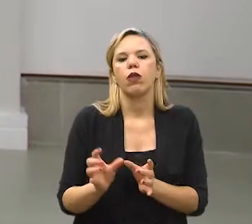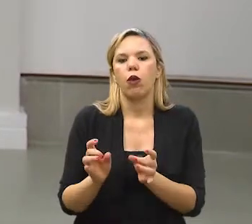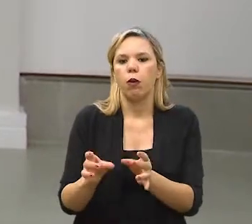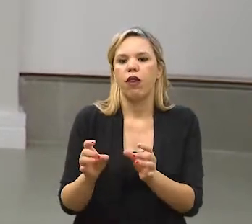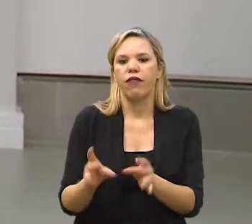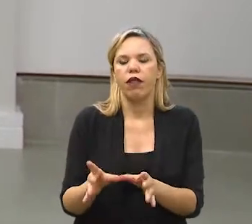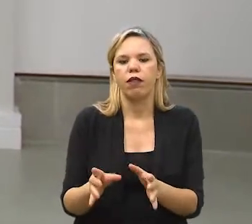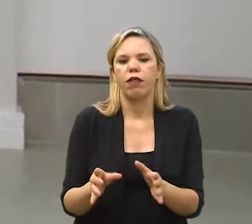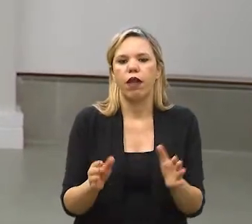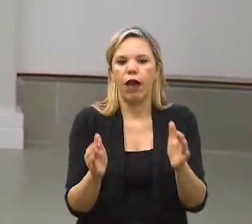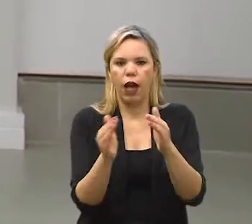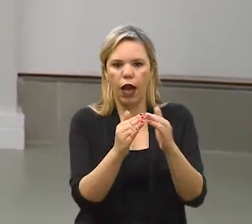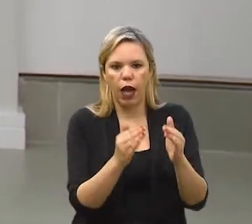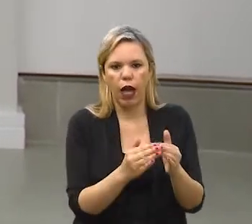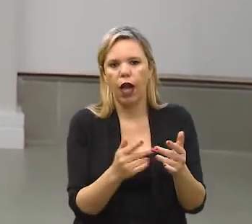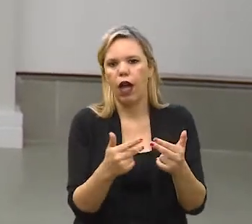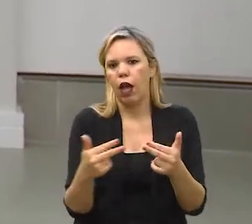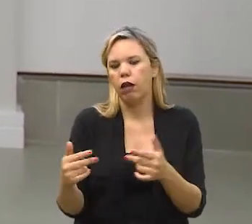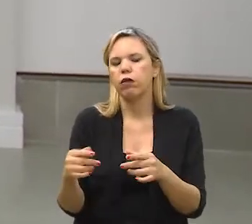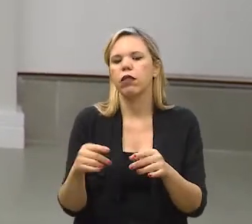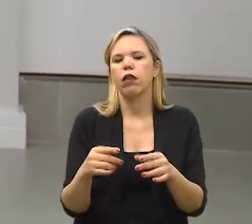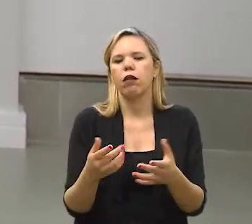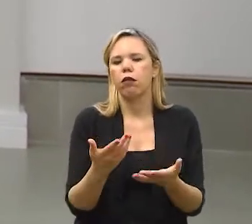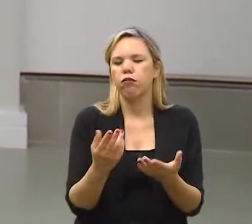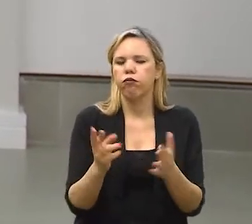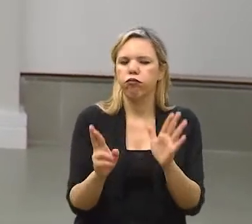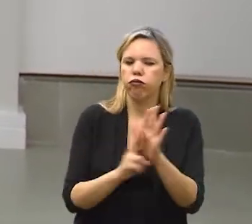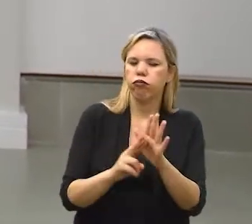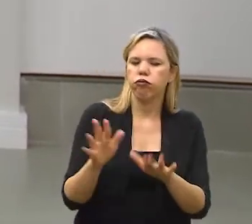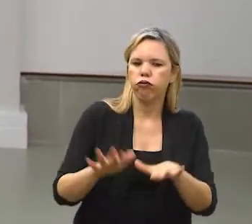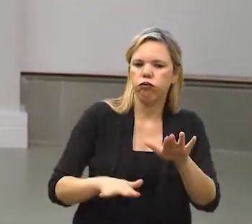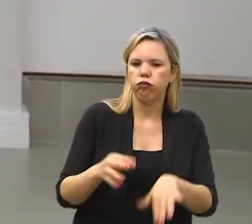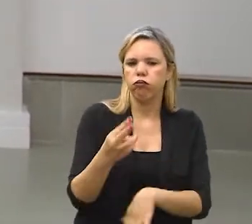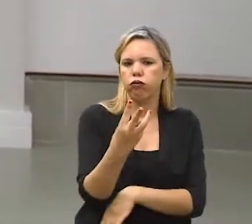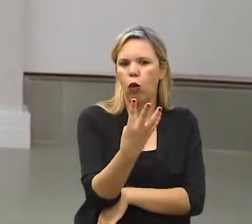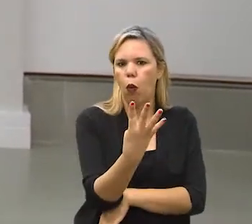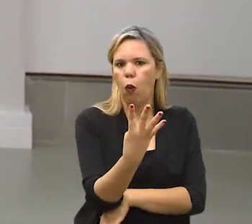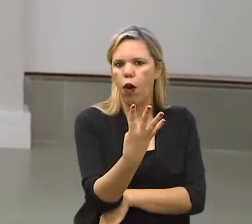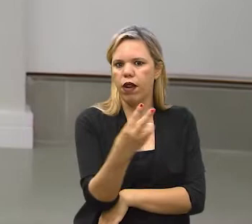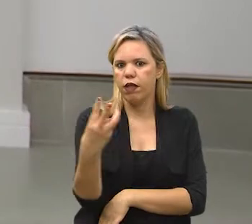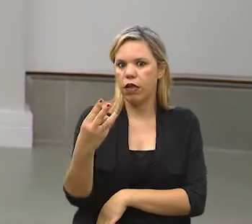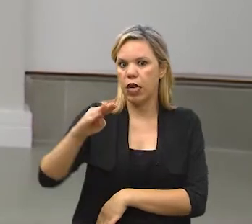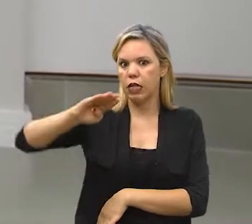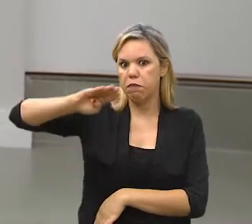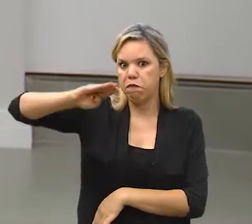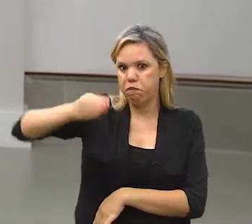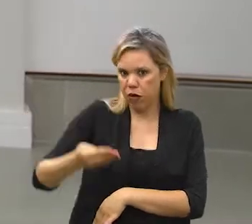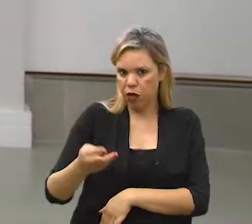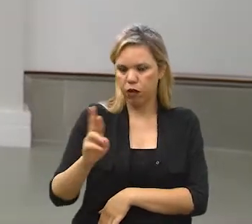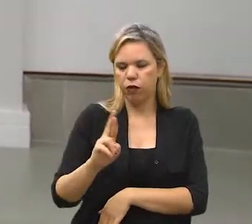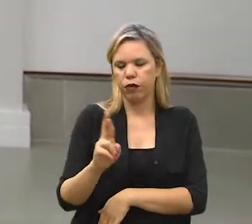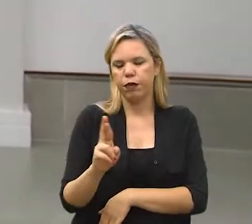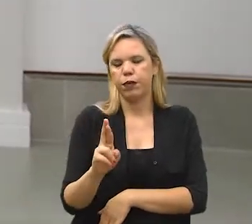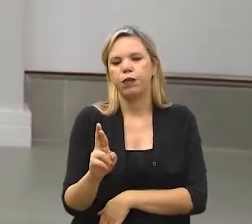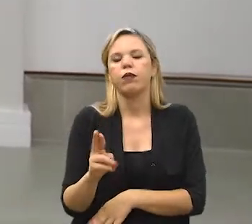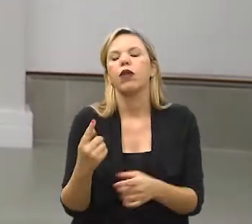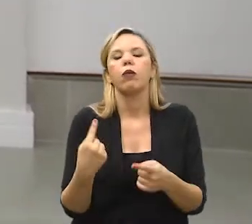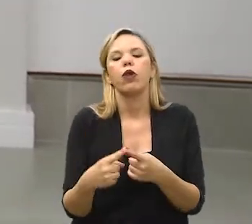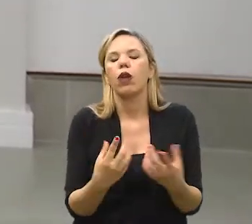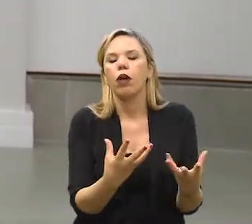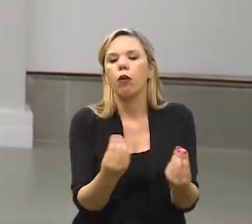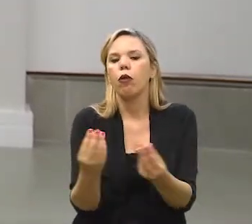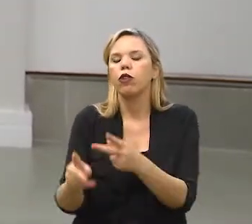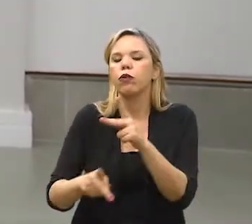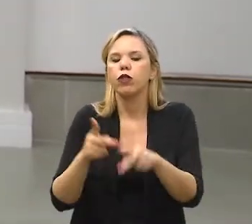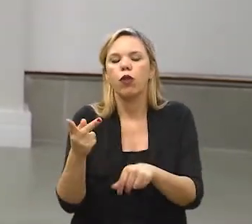imobiliário, representando um volume aproximadamente em torno de 43 bilhões de reais. Por que tanta gente